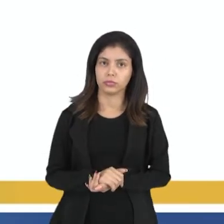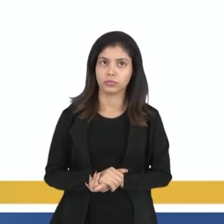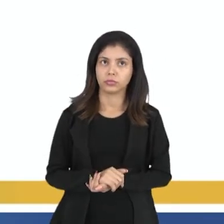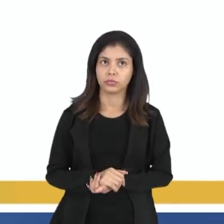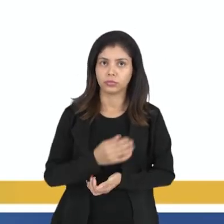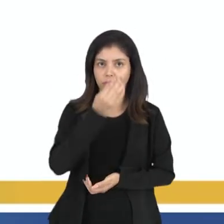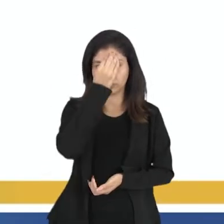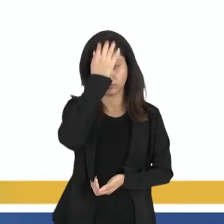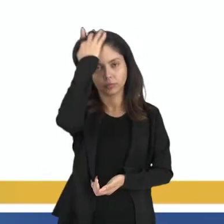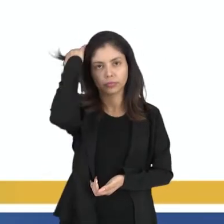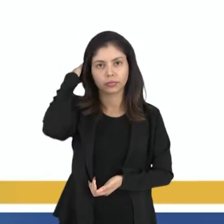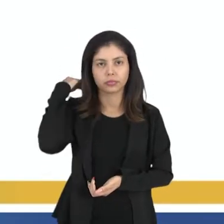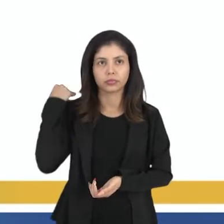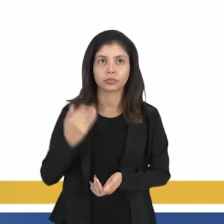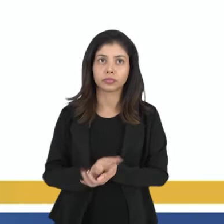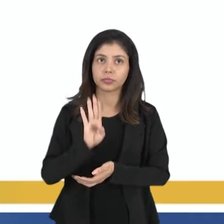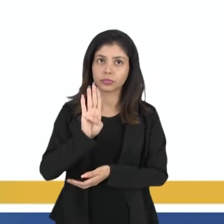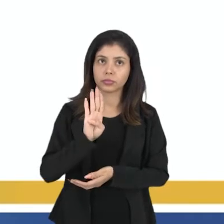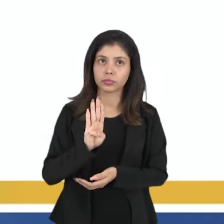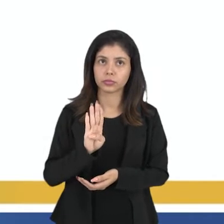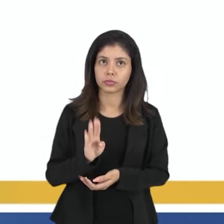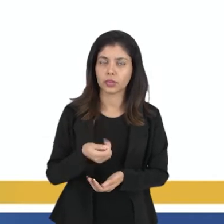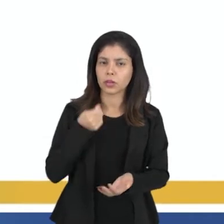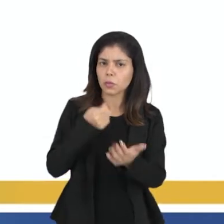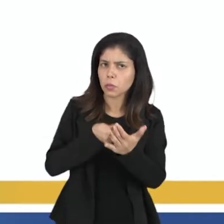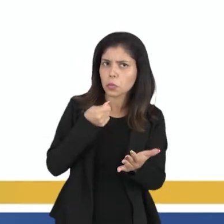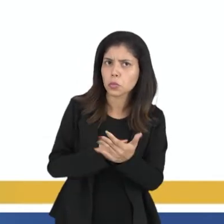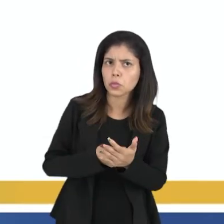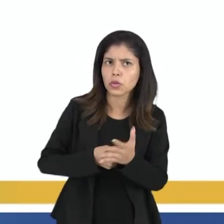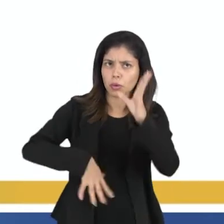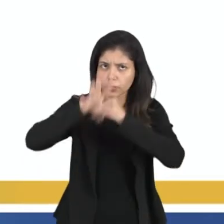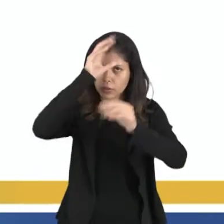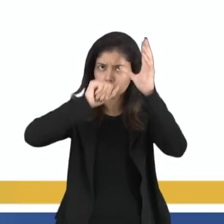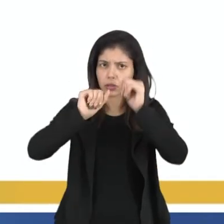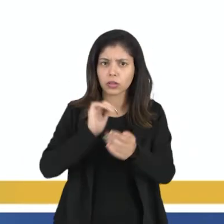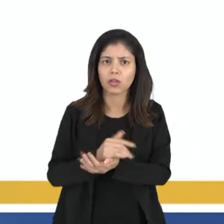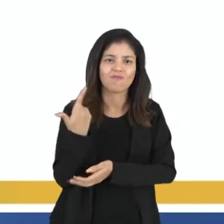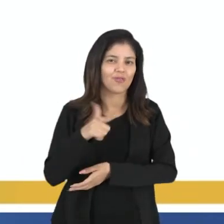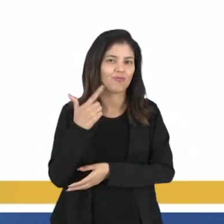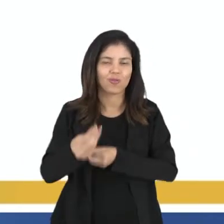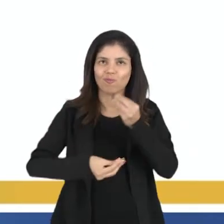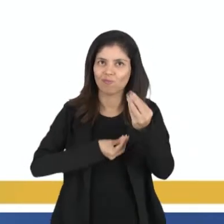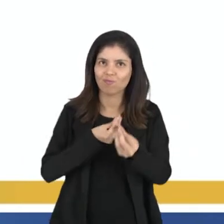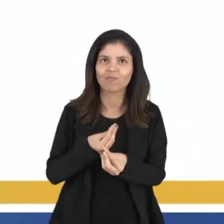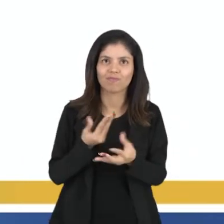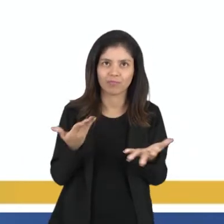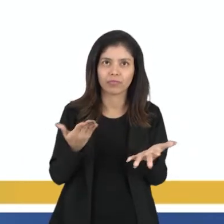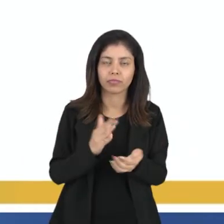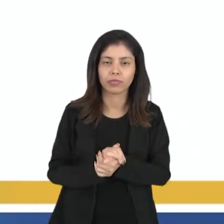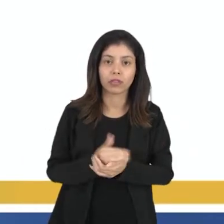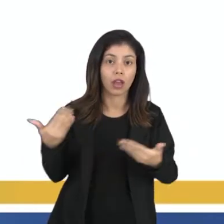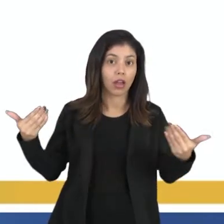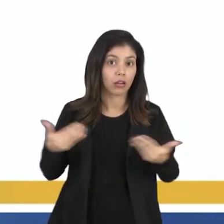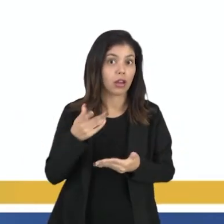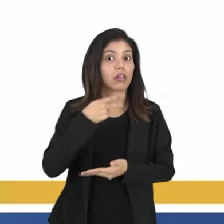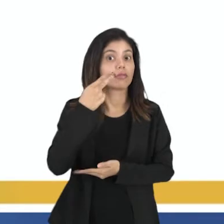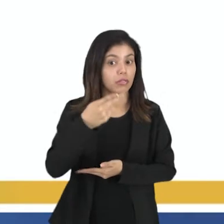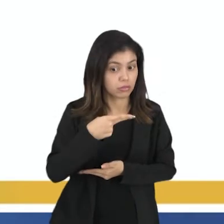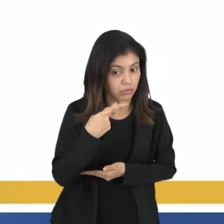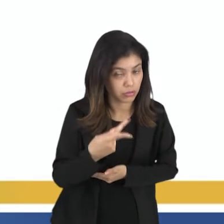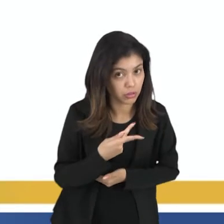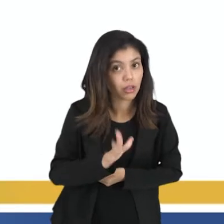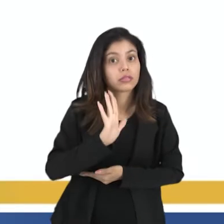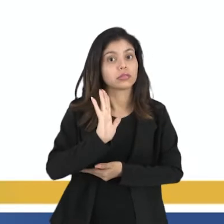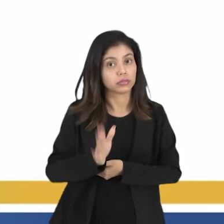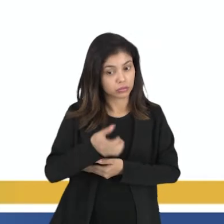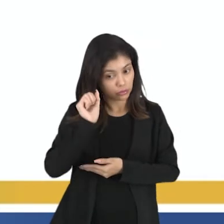um retrospecto. B, defende que o conhecimento é impossível. Lembrando que agora há pouco eu falei que há